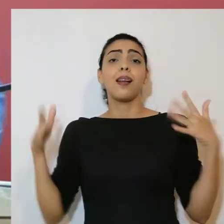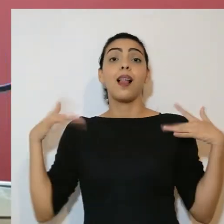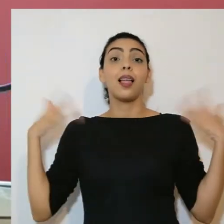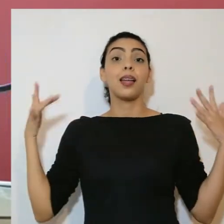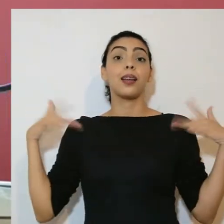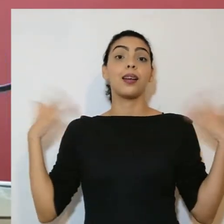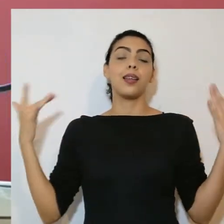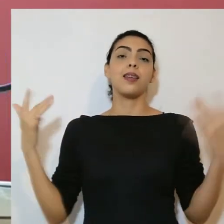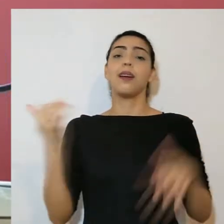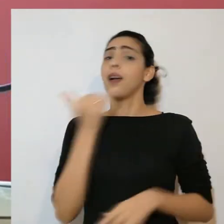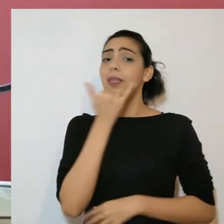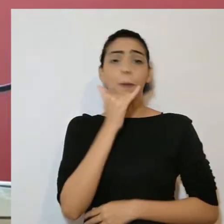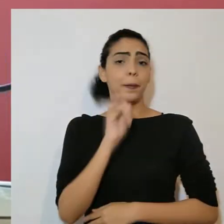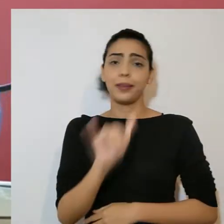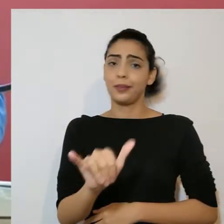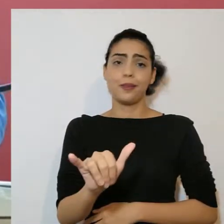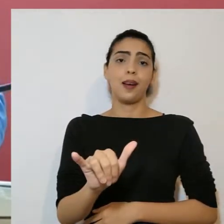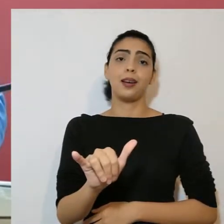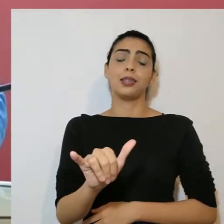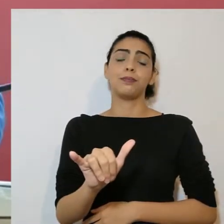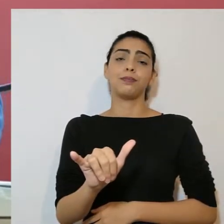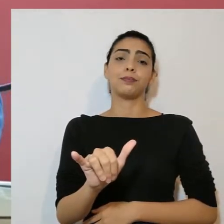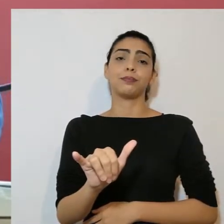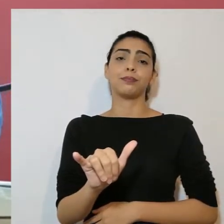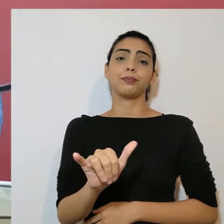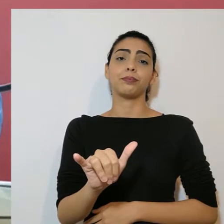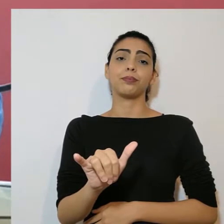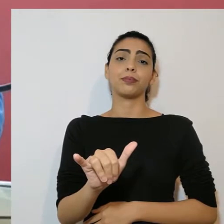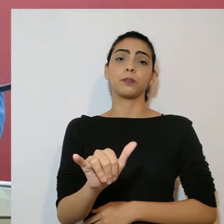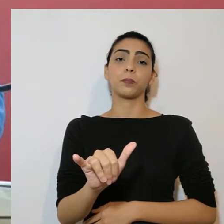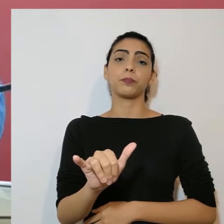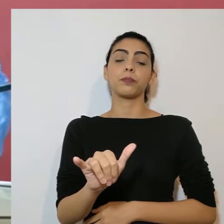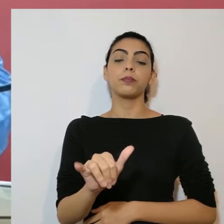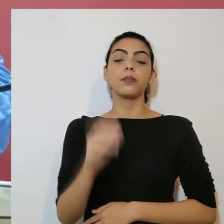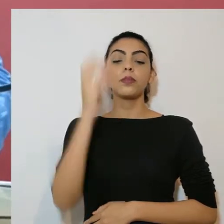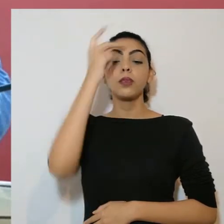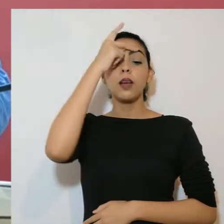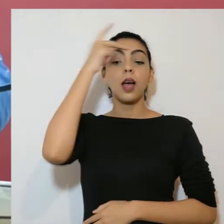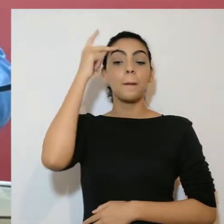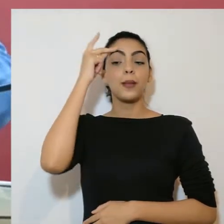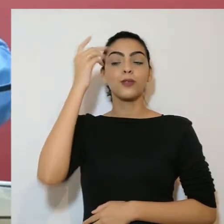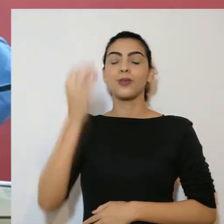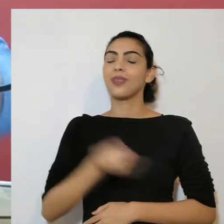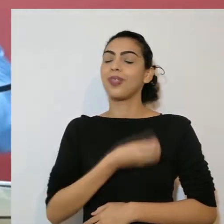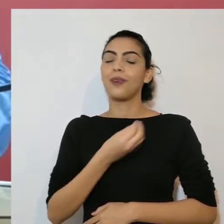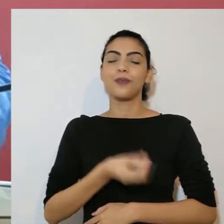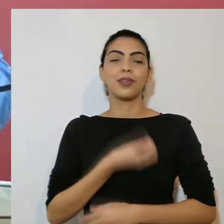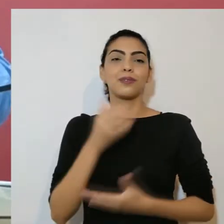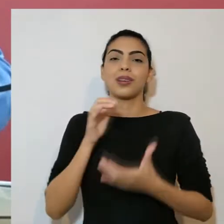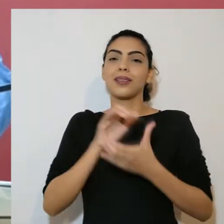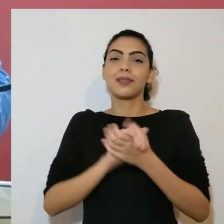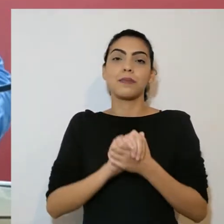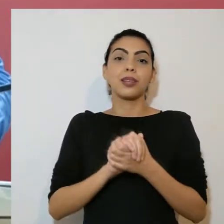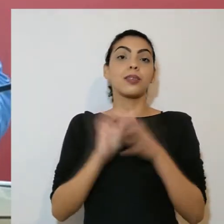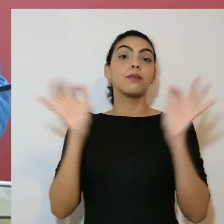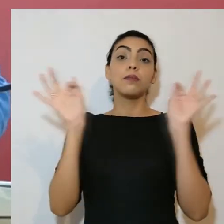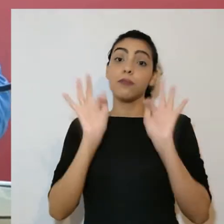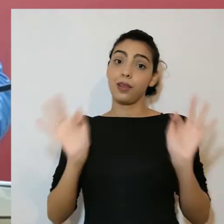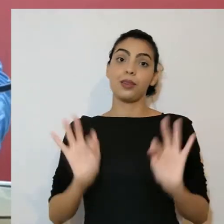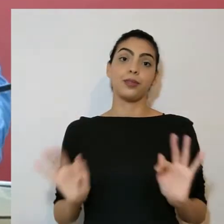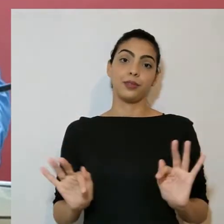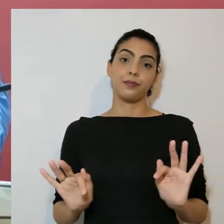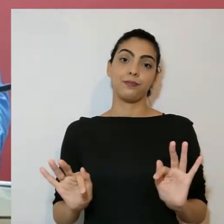da alegria, à falta de perdão, e a pessoa não vive um